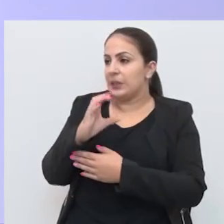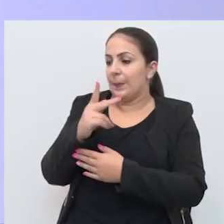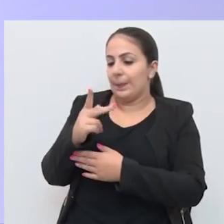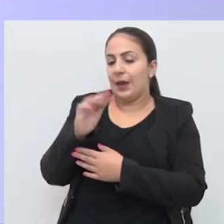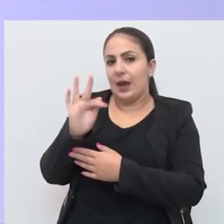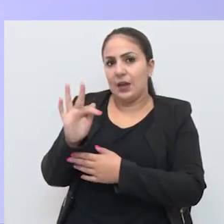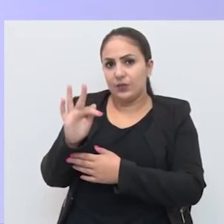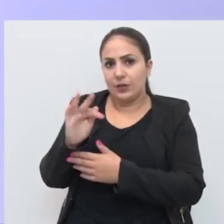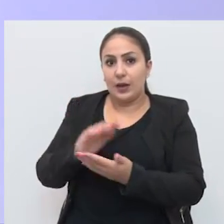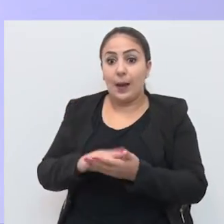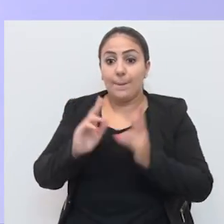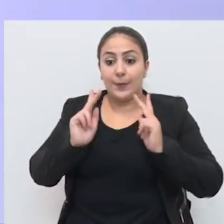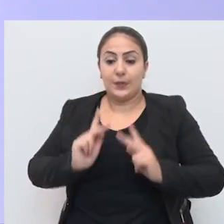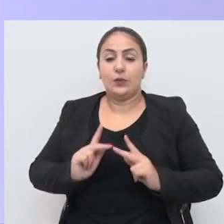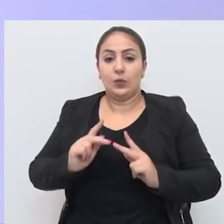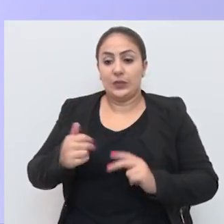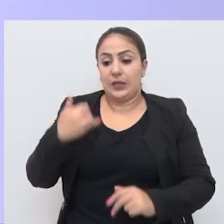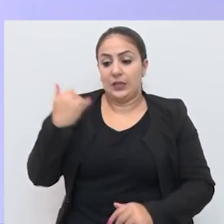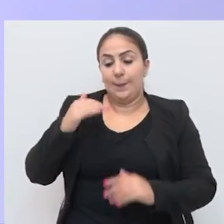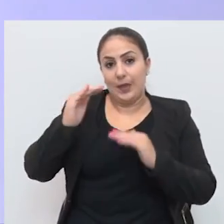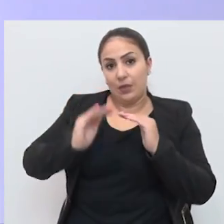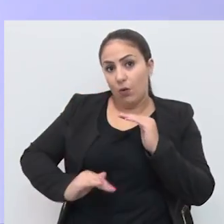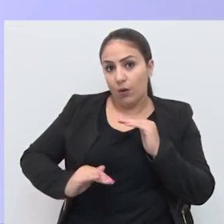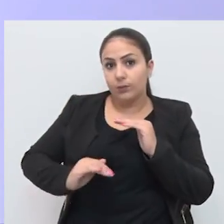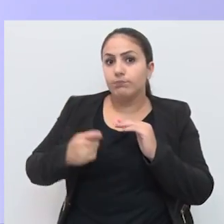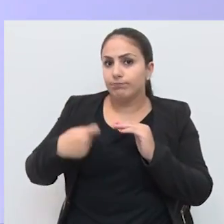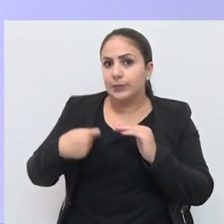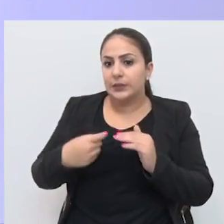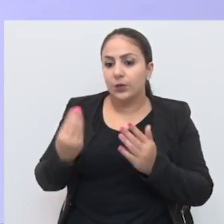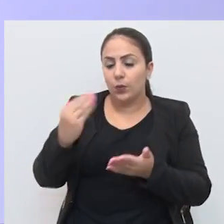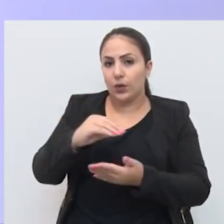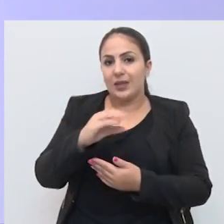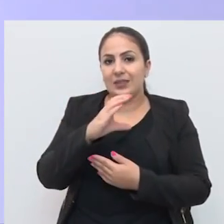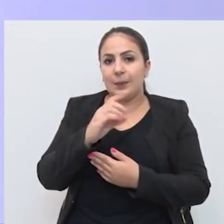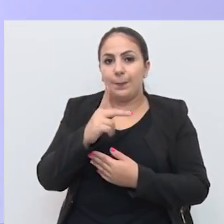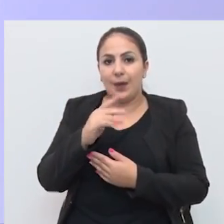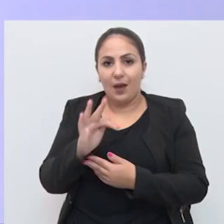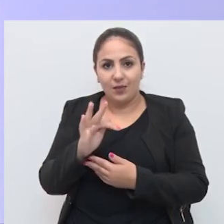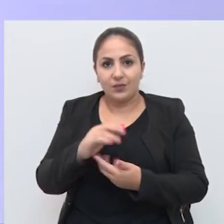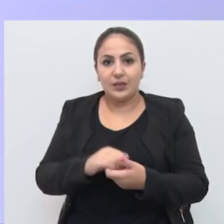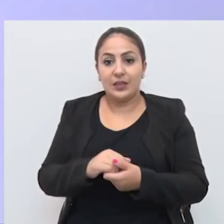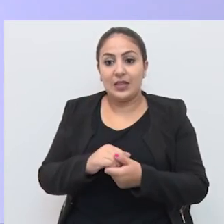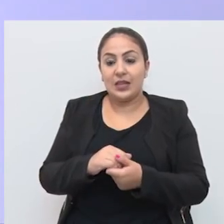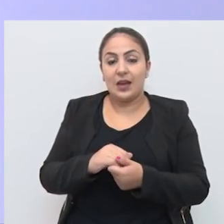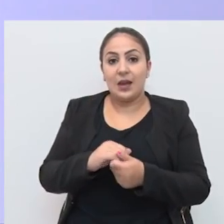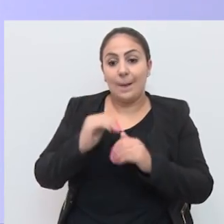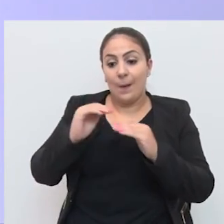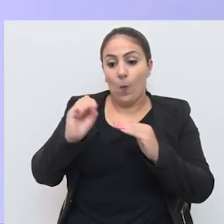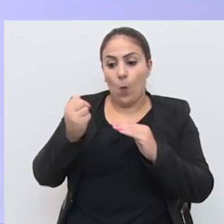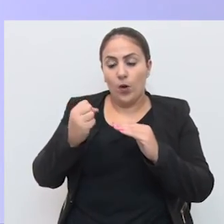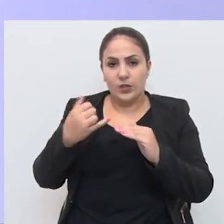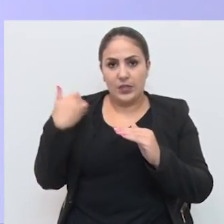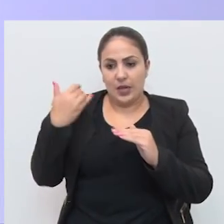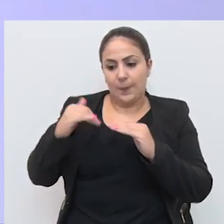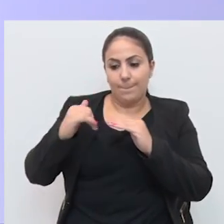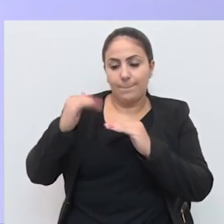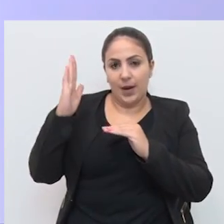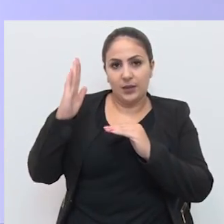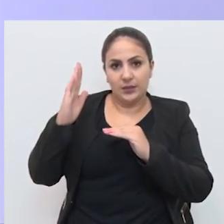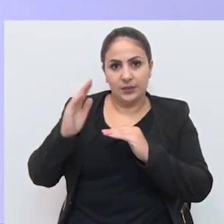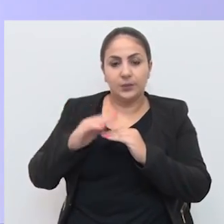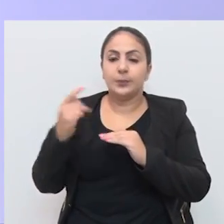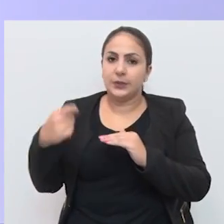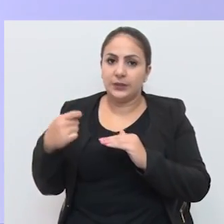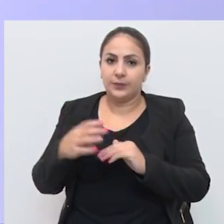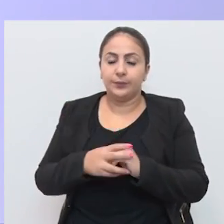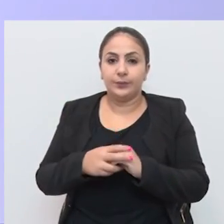os dependentes, para os menores dependentes dos contribuintes, né, a partir de 8 anos de idade. Então, todas as pessoas que possuem